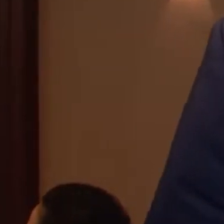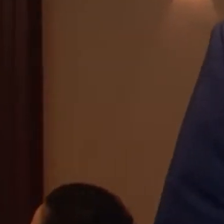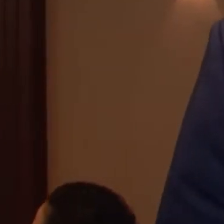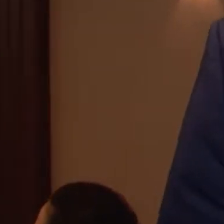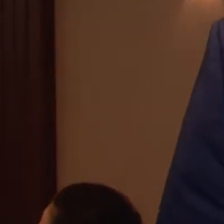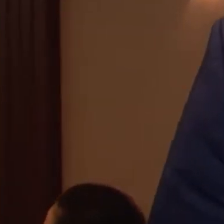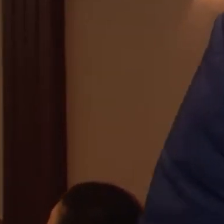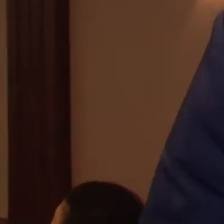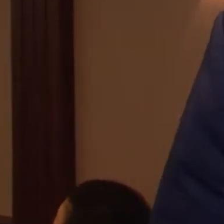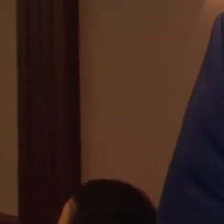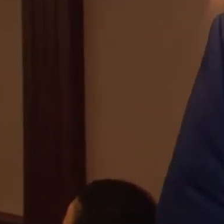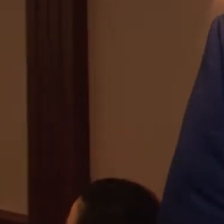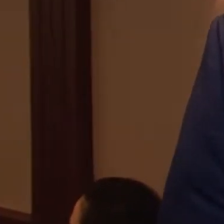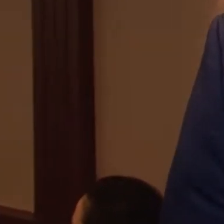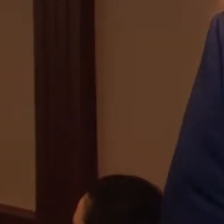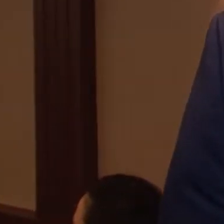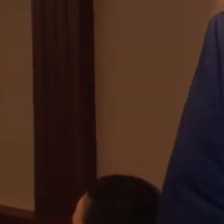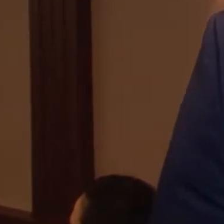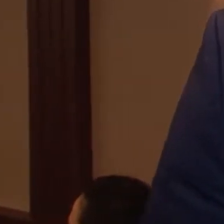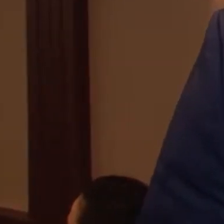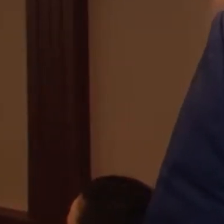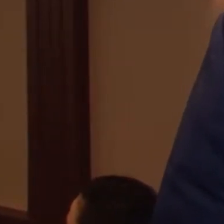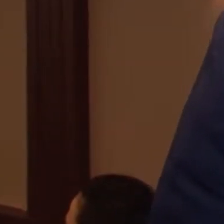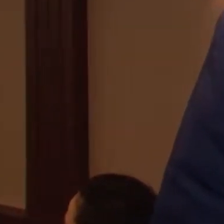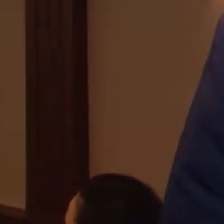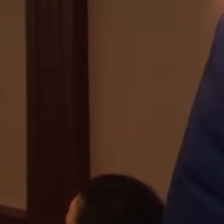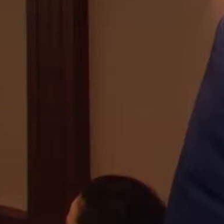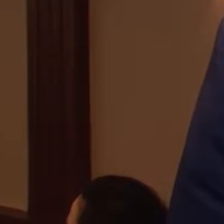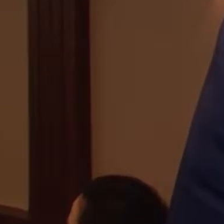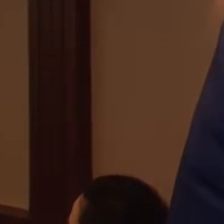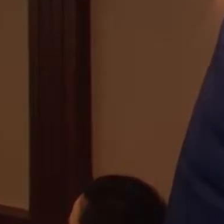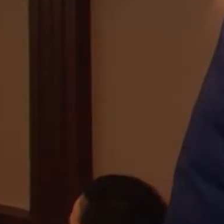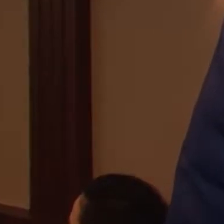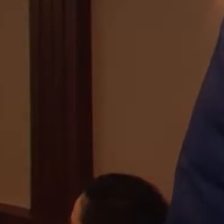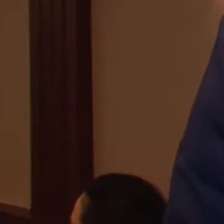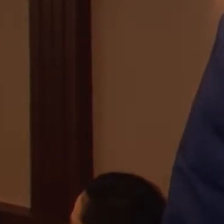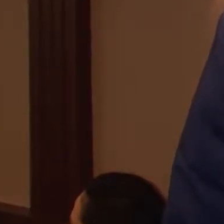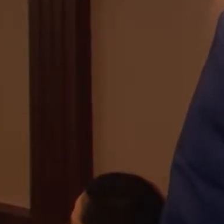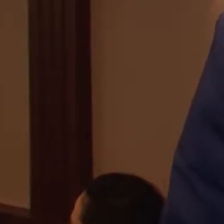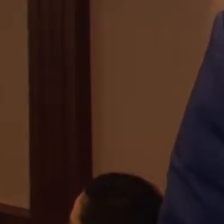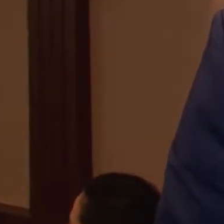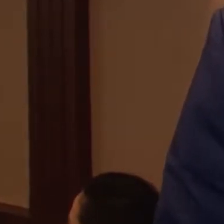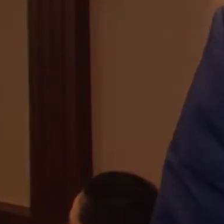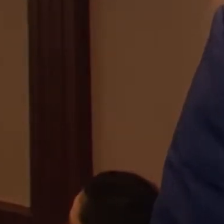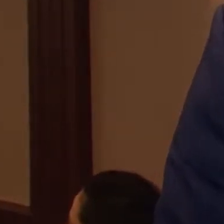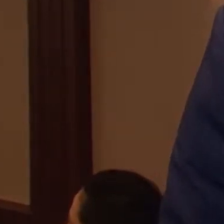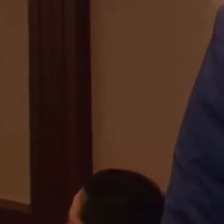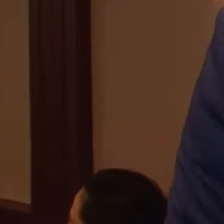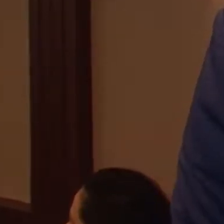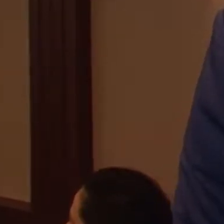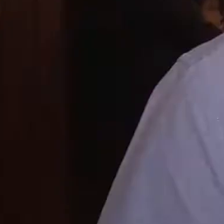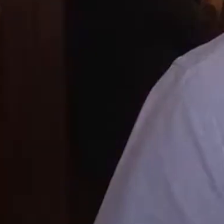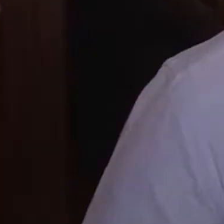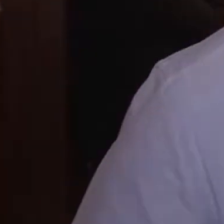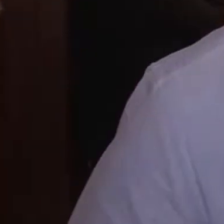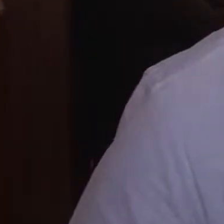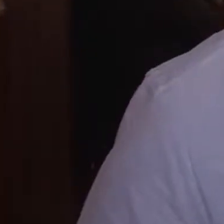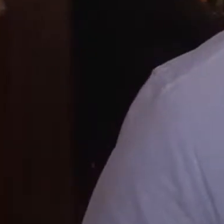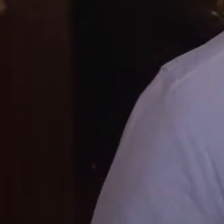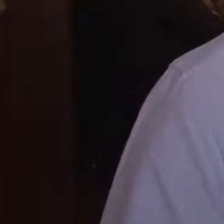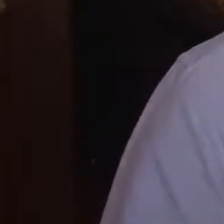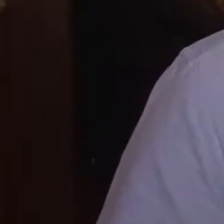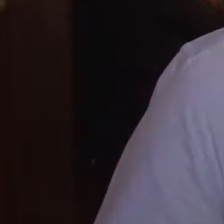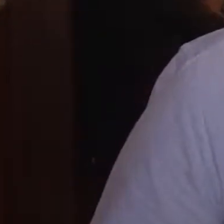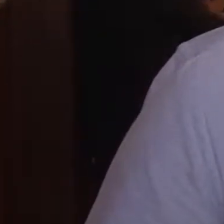dá efetividade aos livros anteriores, em caso de violações às normas contidas nos 3 primeiros livros. No decorrer